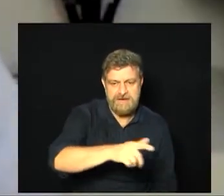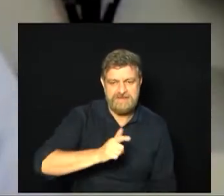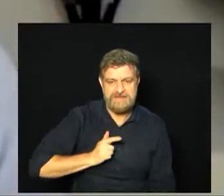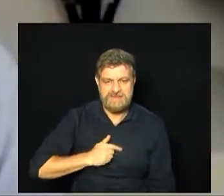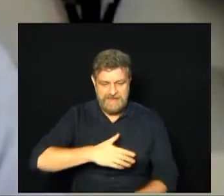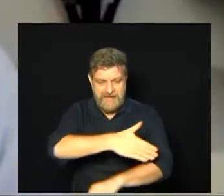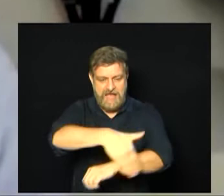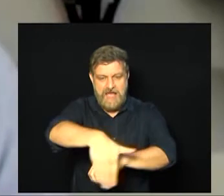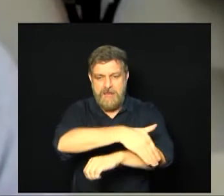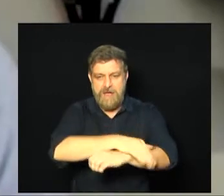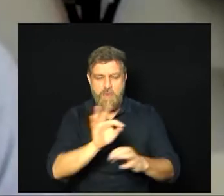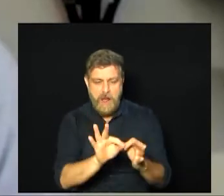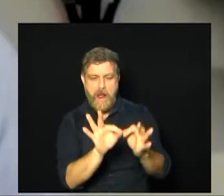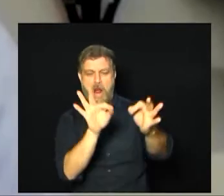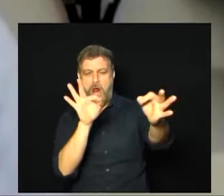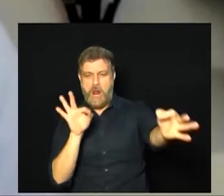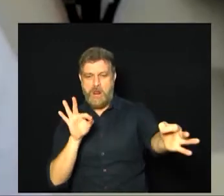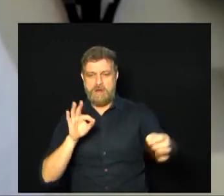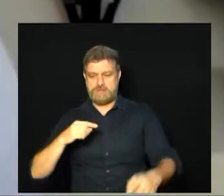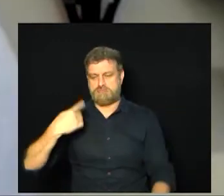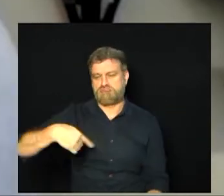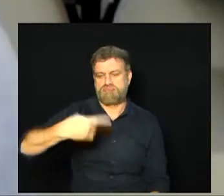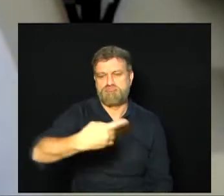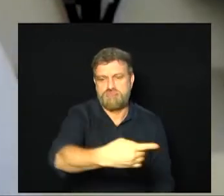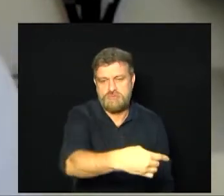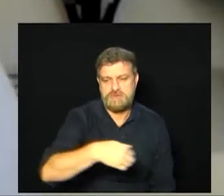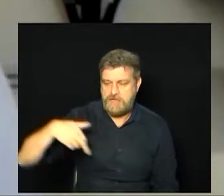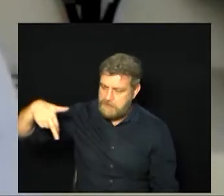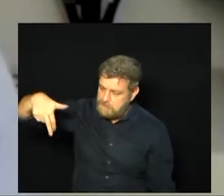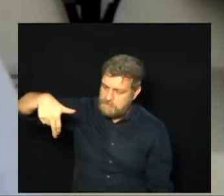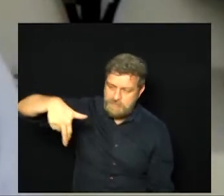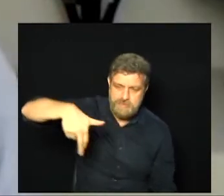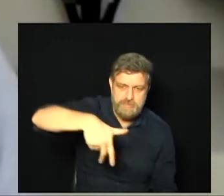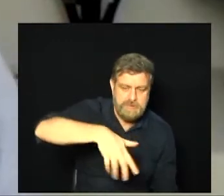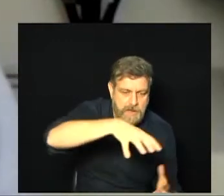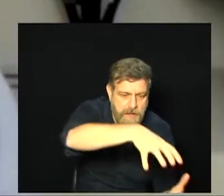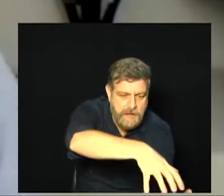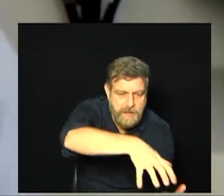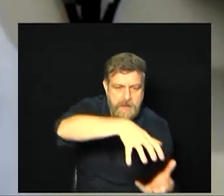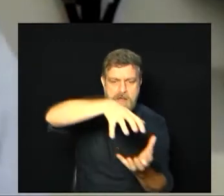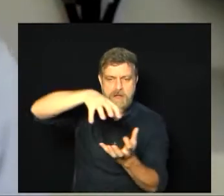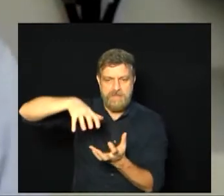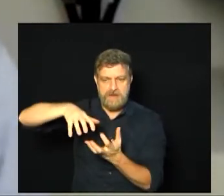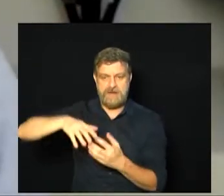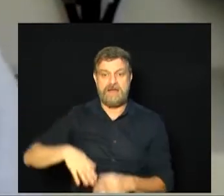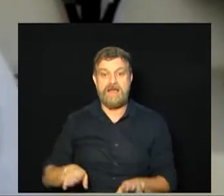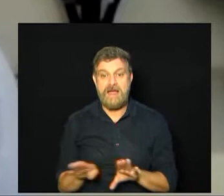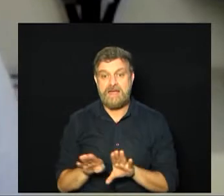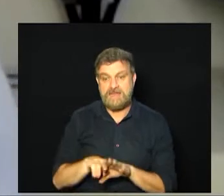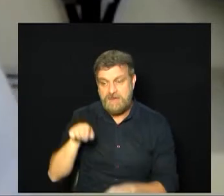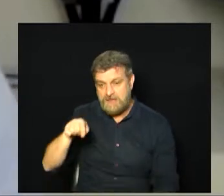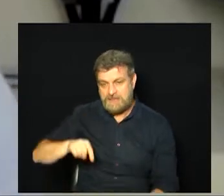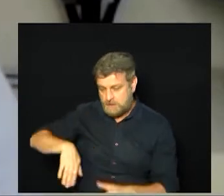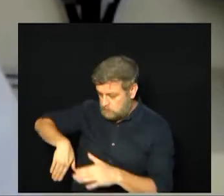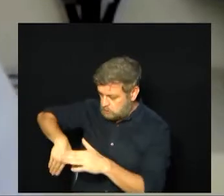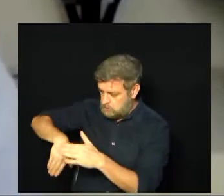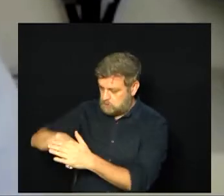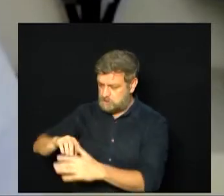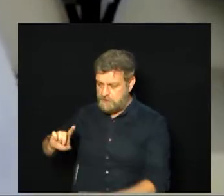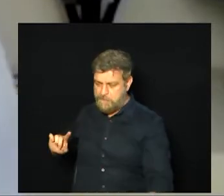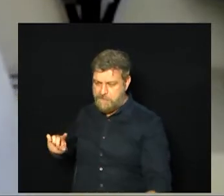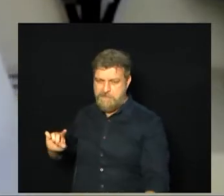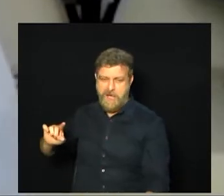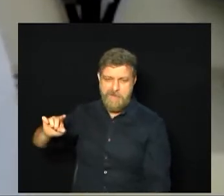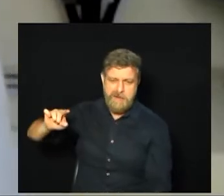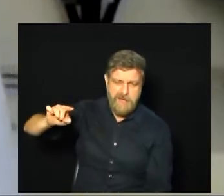rua paralela que passava, descia, tinha que ir lá buscar. E aí eu cito como contraponto o chute famoso aqui, para